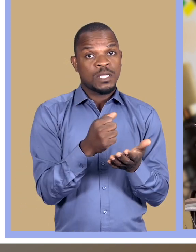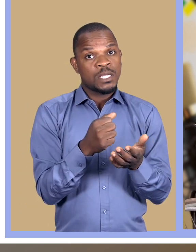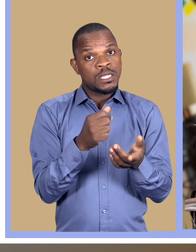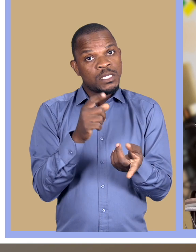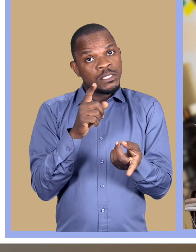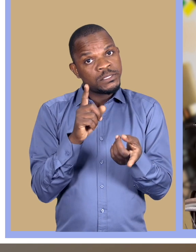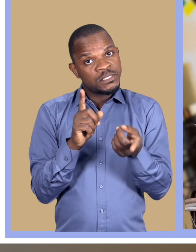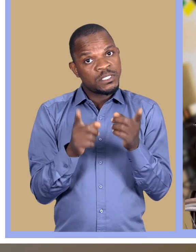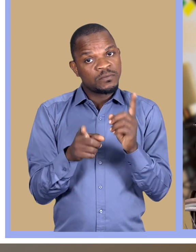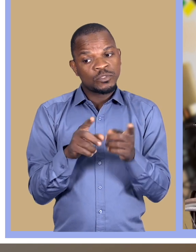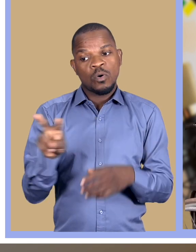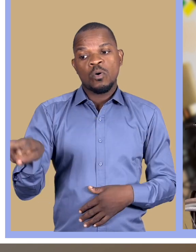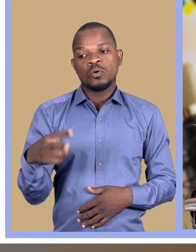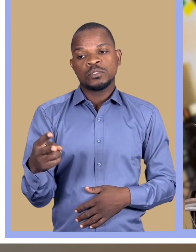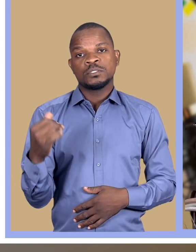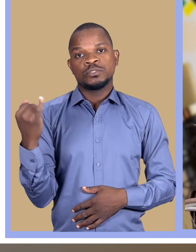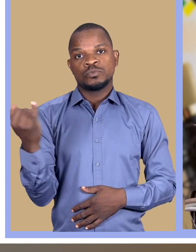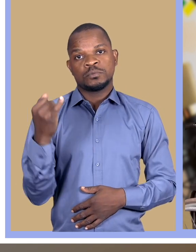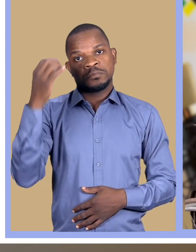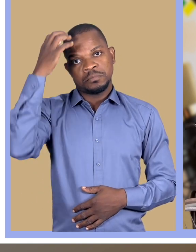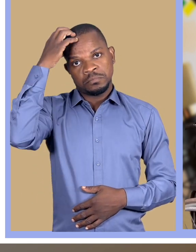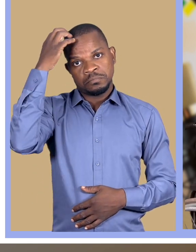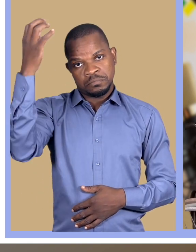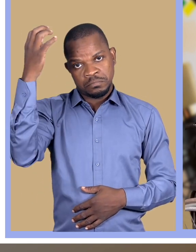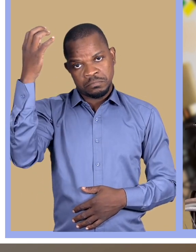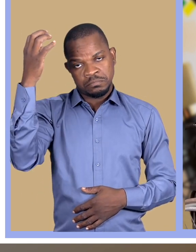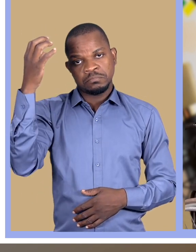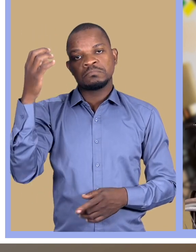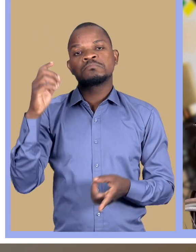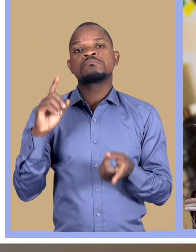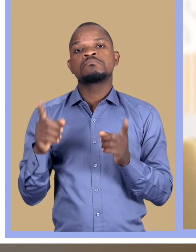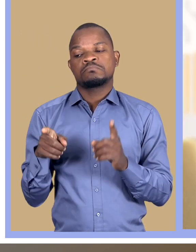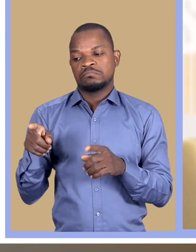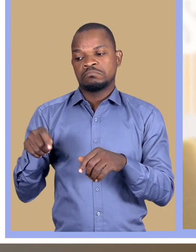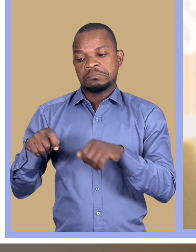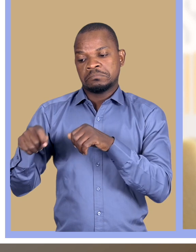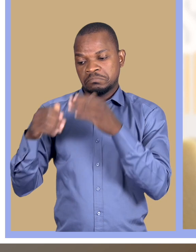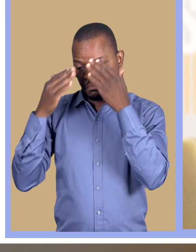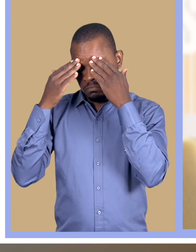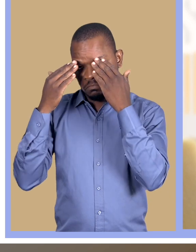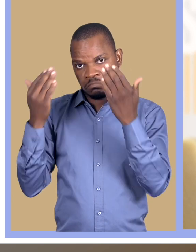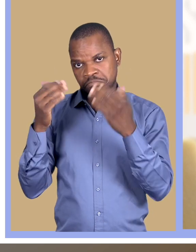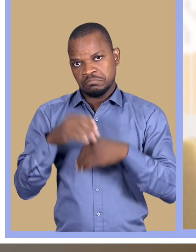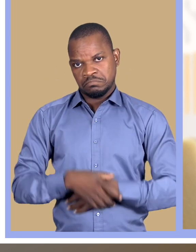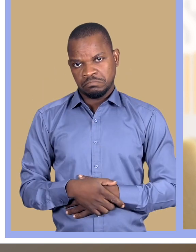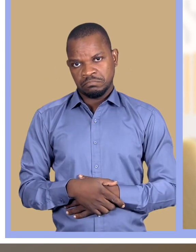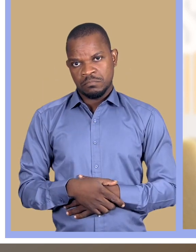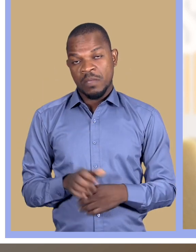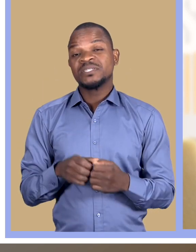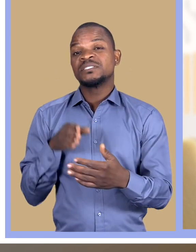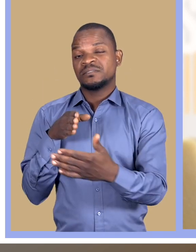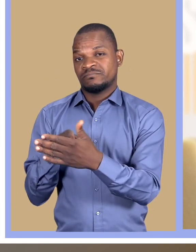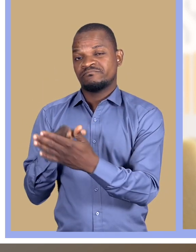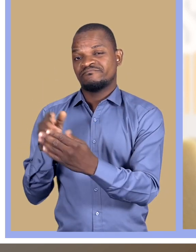uma instituição do Estado, etc., do governo, que vai lidar com estas coisas. Mas aí está o problema, é que